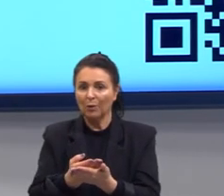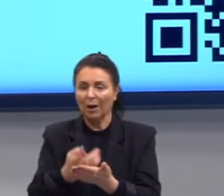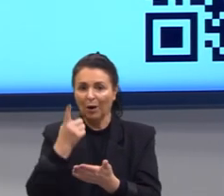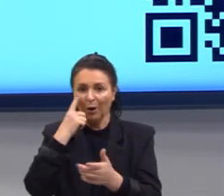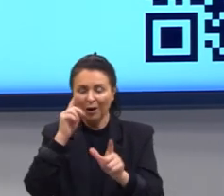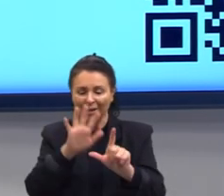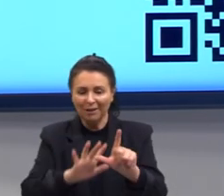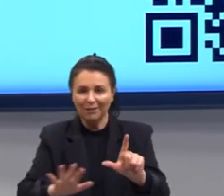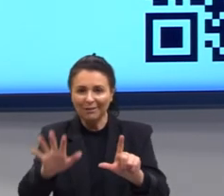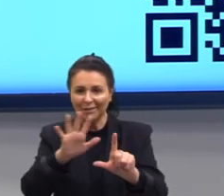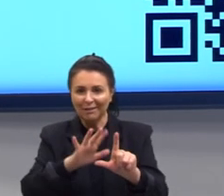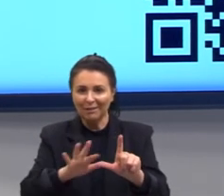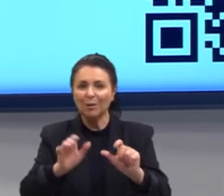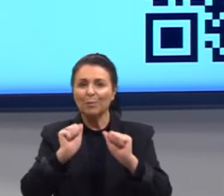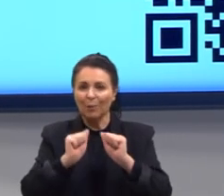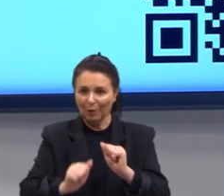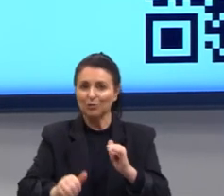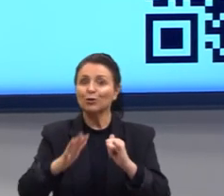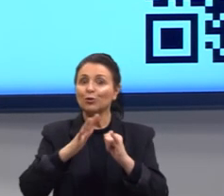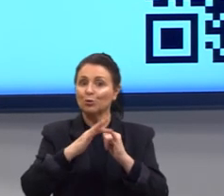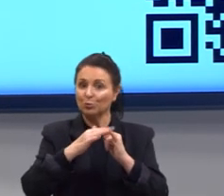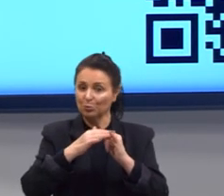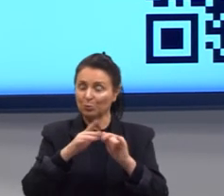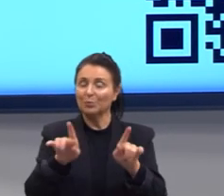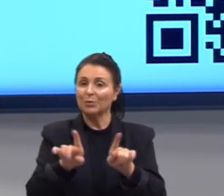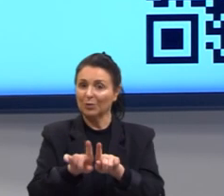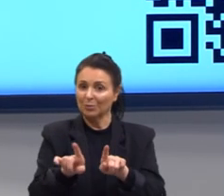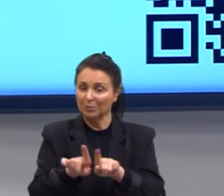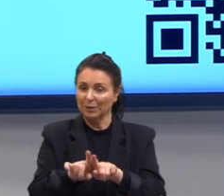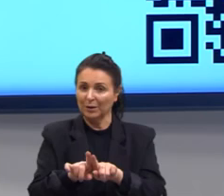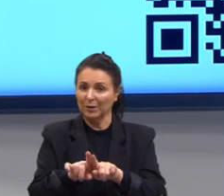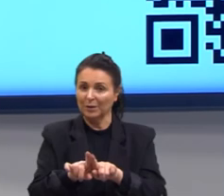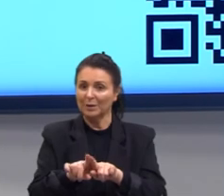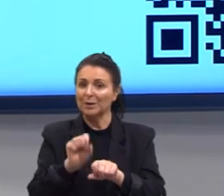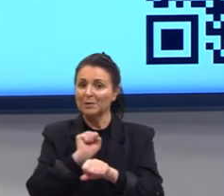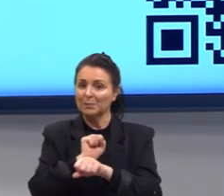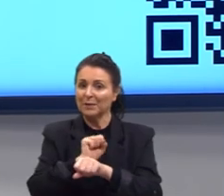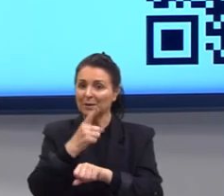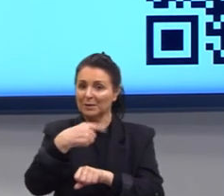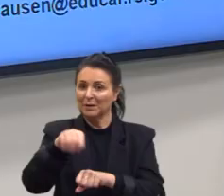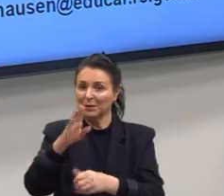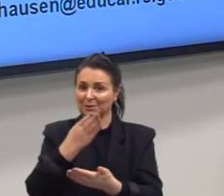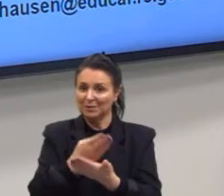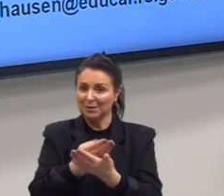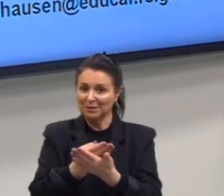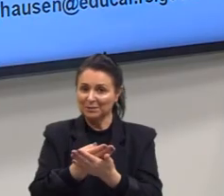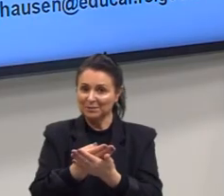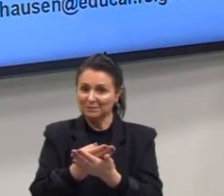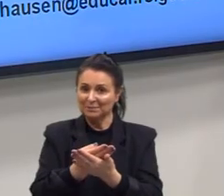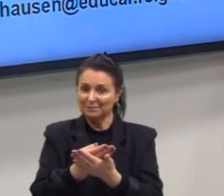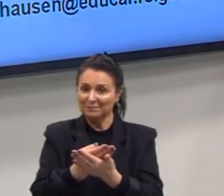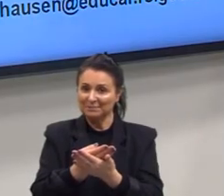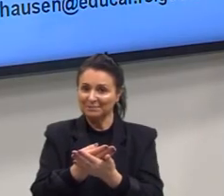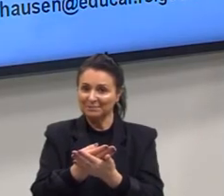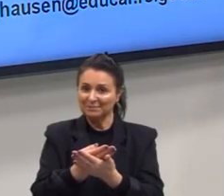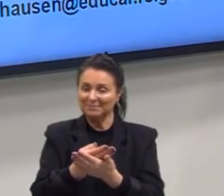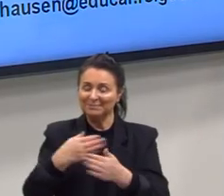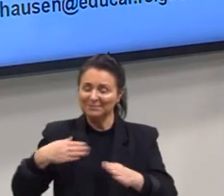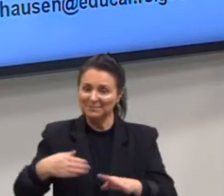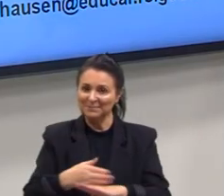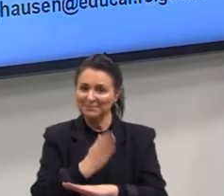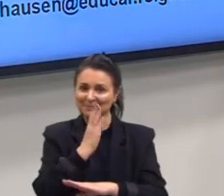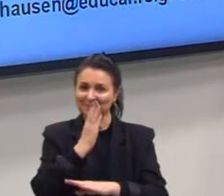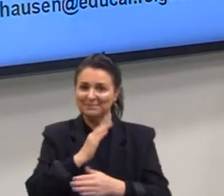assistir todas elas pelo YouTube certinho conto com vocês então para a próxima aula até mais